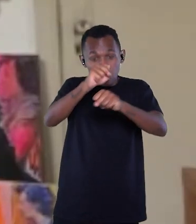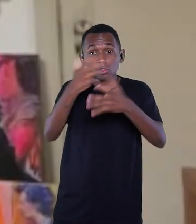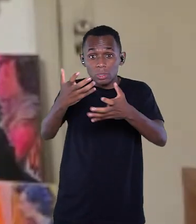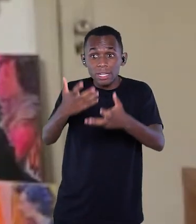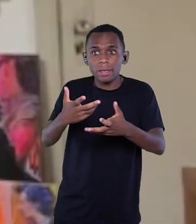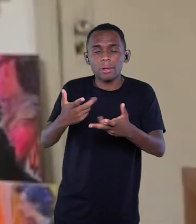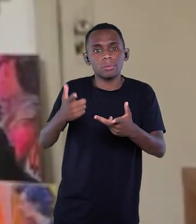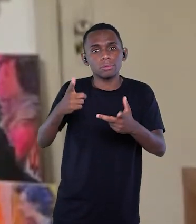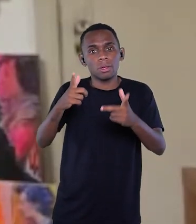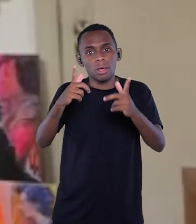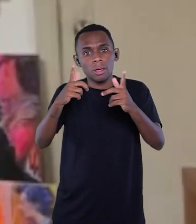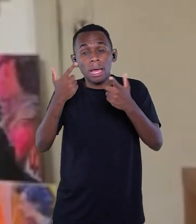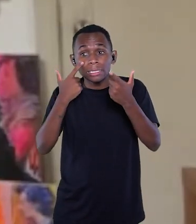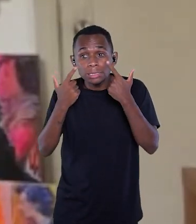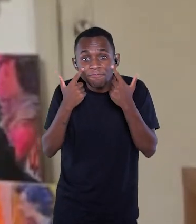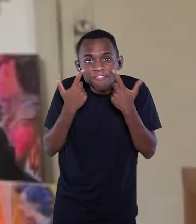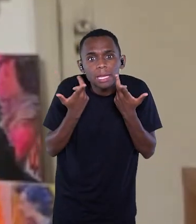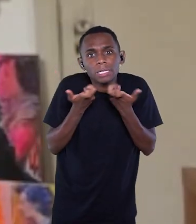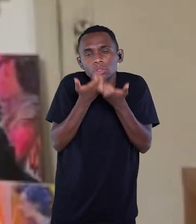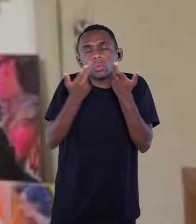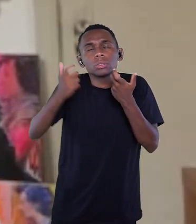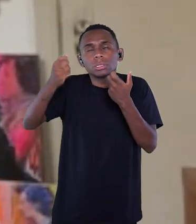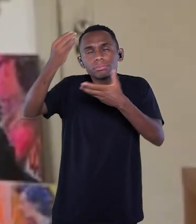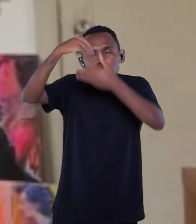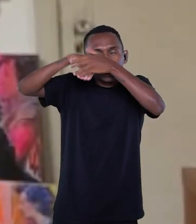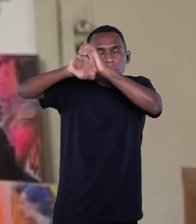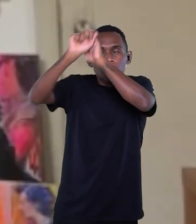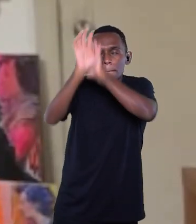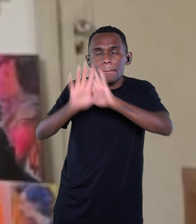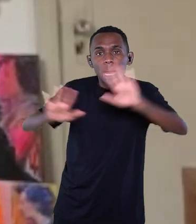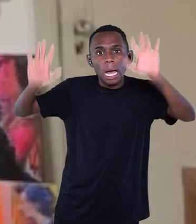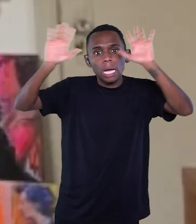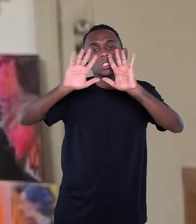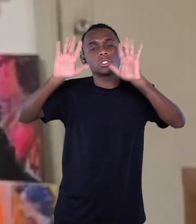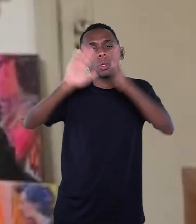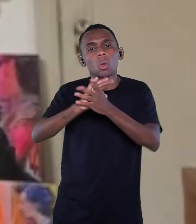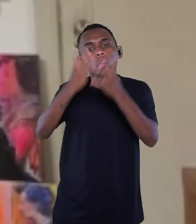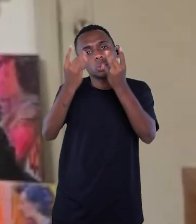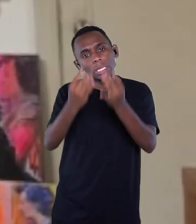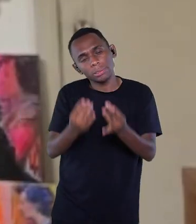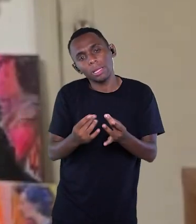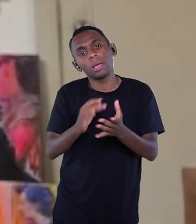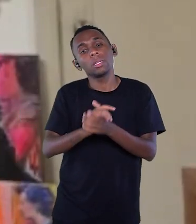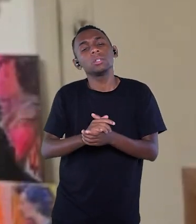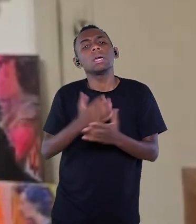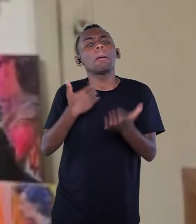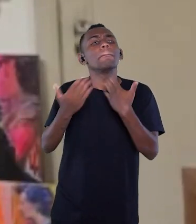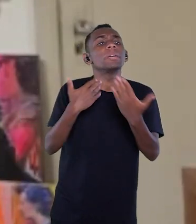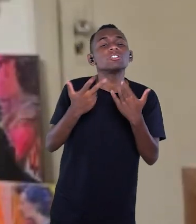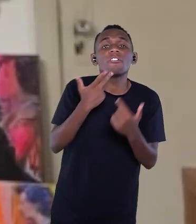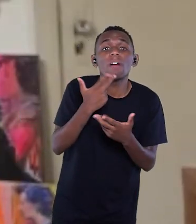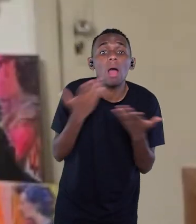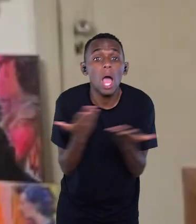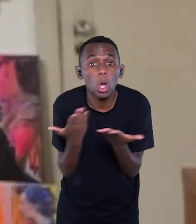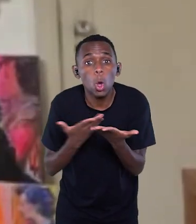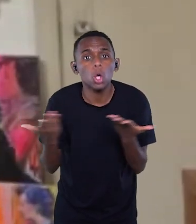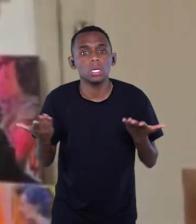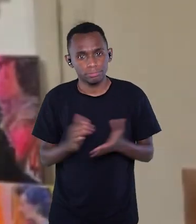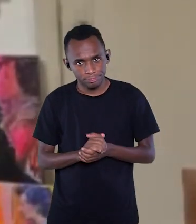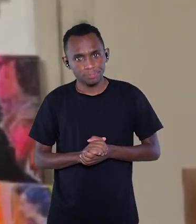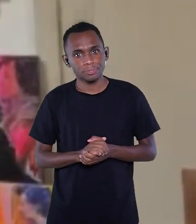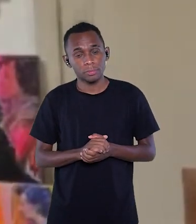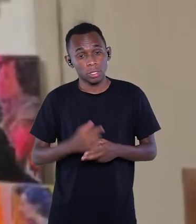sobre imagens, eu quero que as imagens habitem a imaginação daquela pessoa para quem eu descrevo, com quem eu estou falando aqui